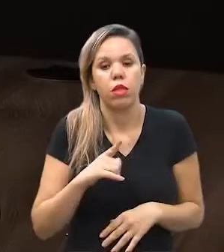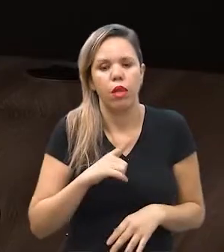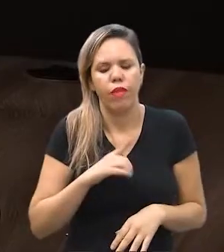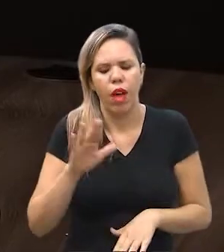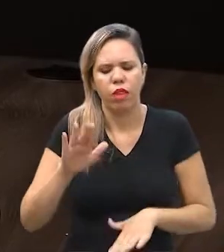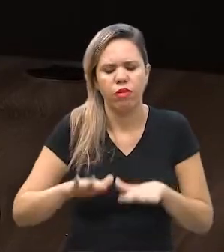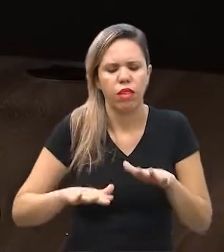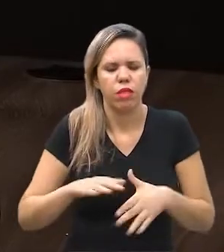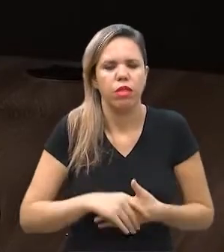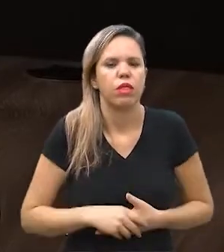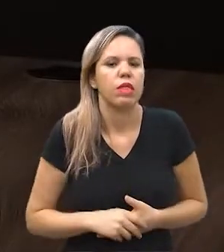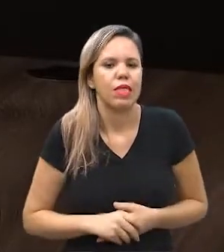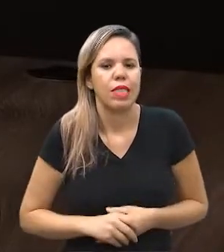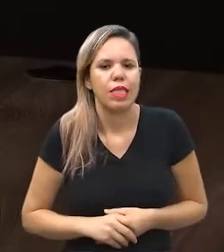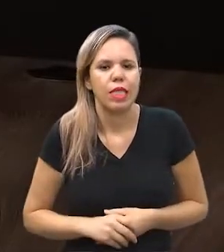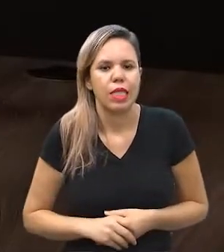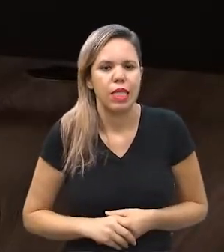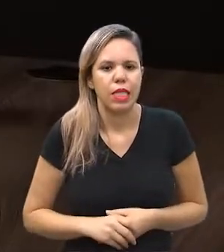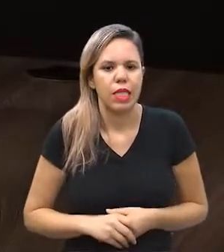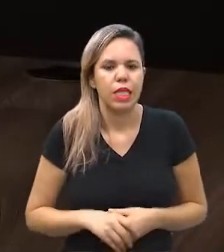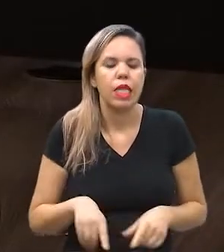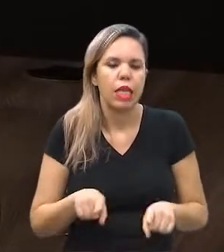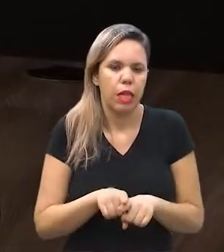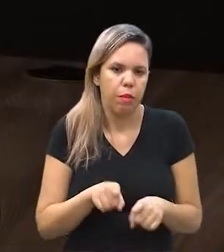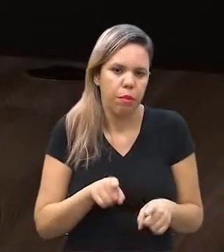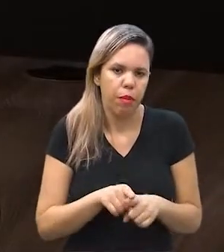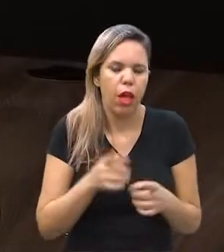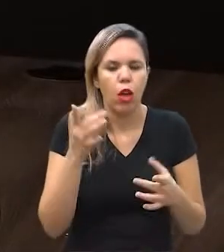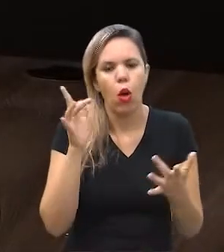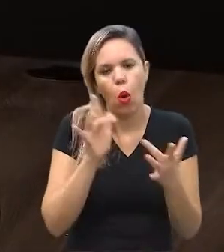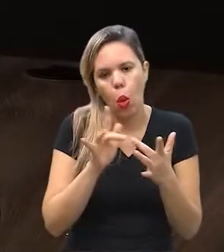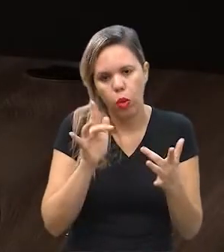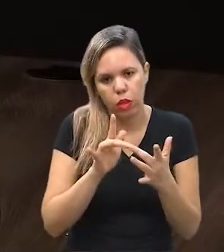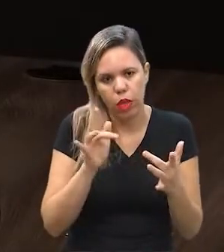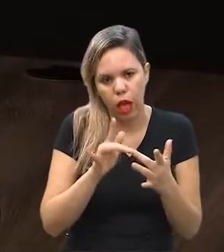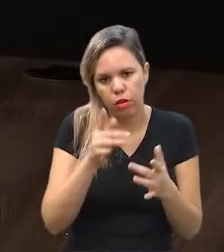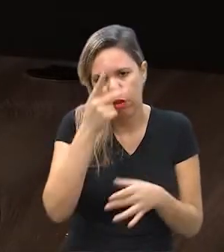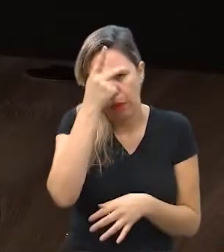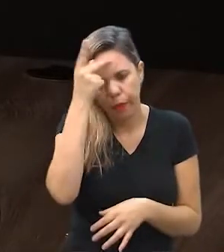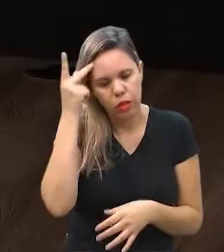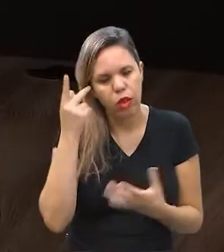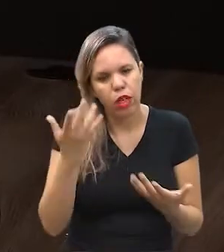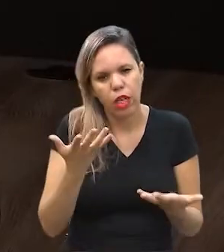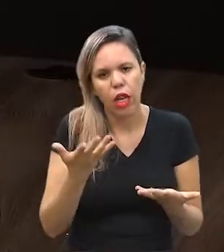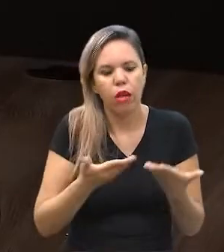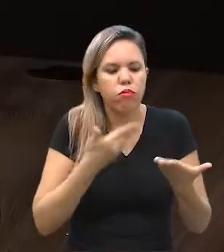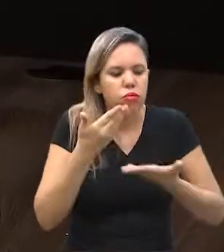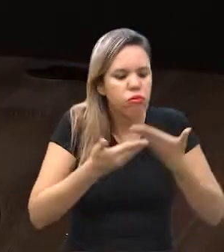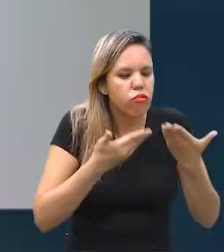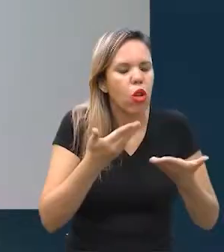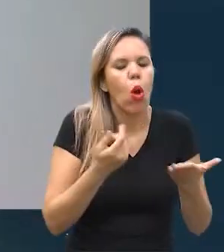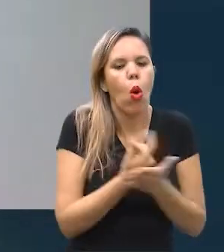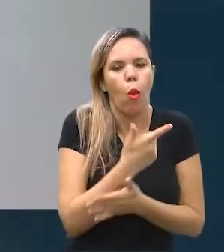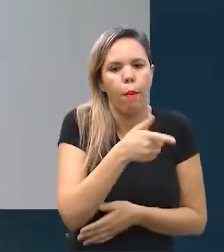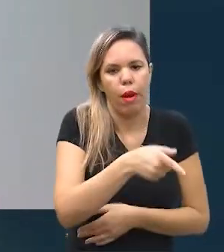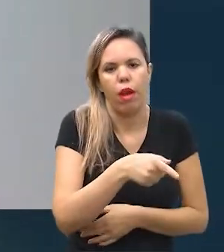de repente estar frente a frente com o consumidor final e agradar esse consumidor final,